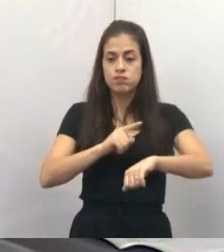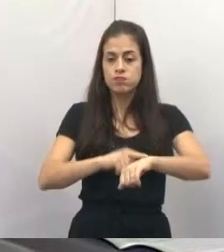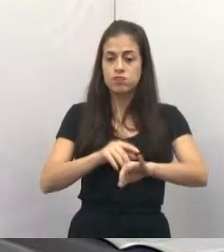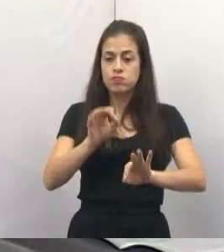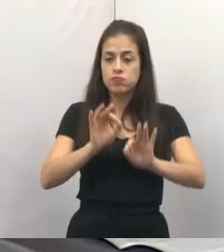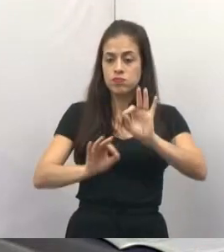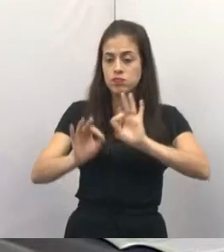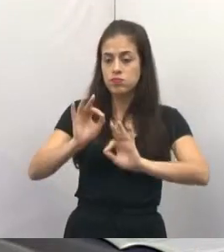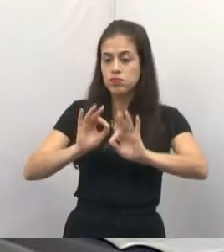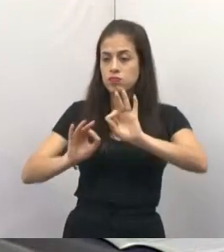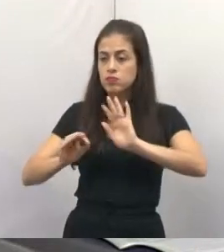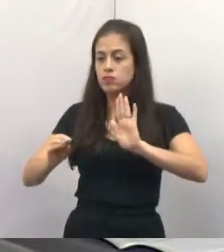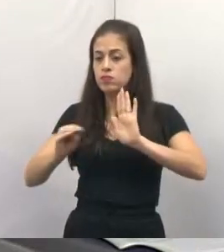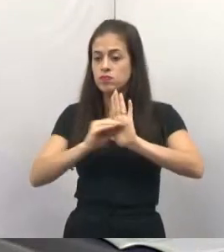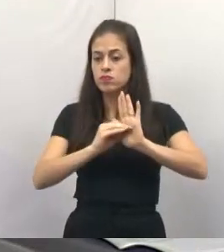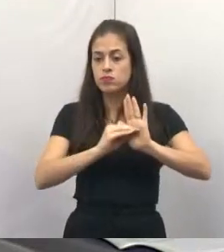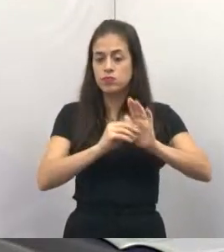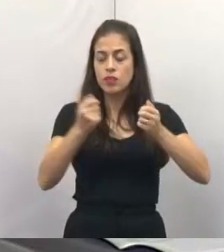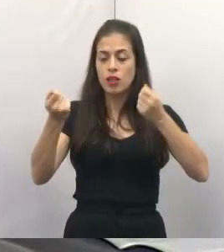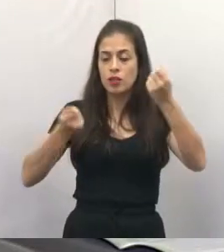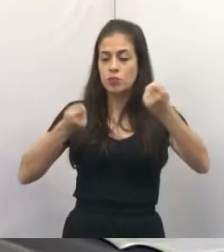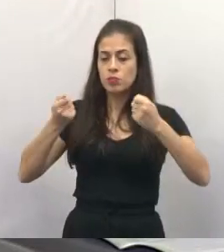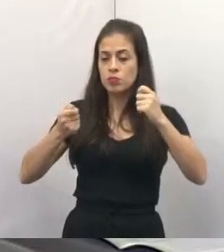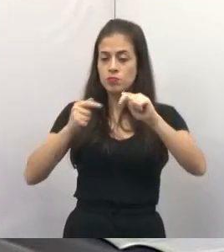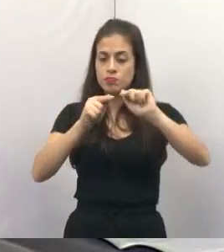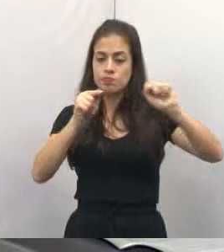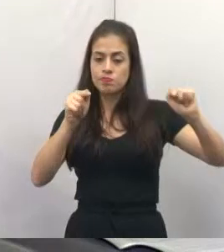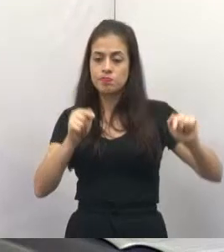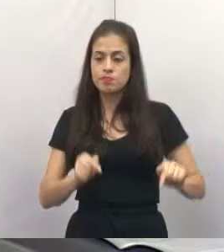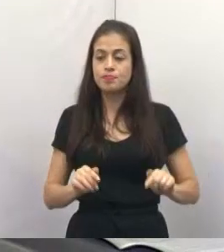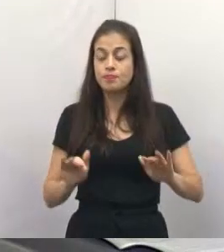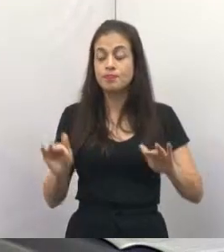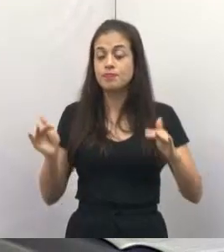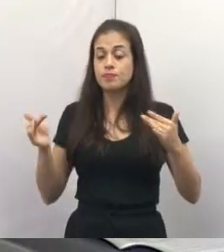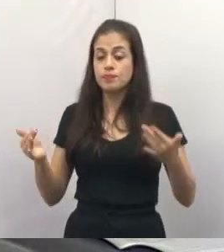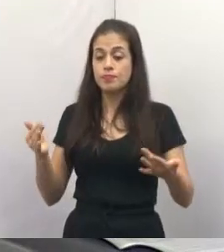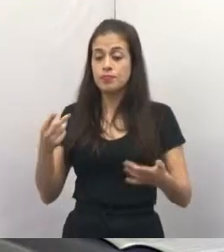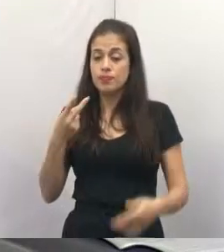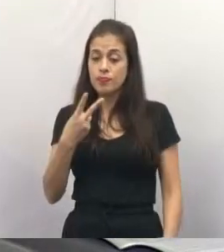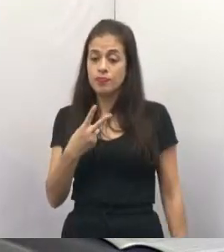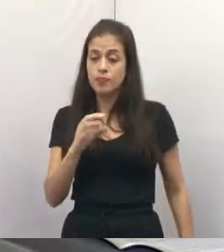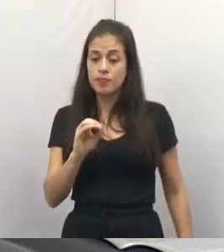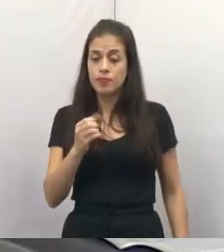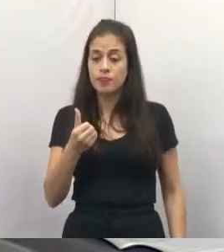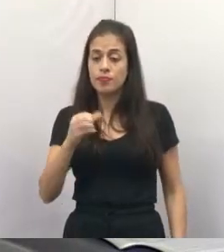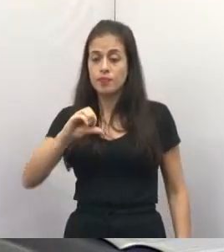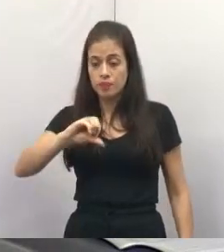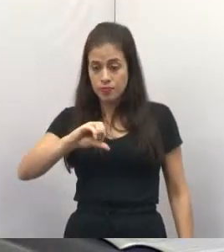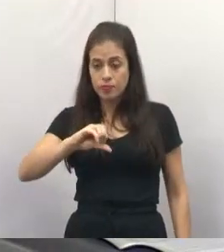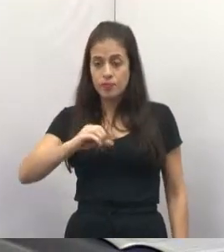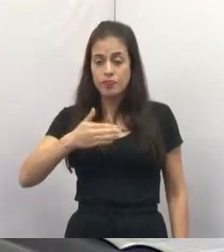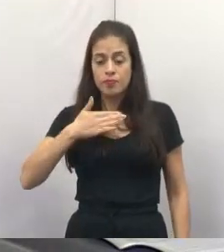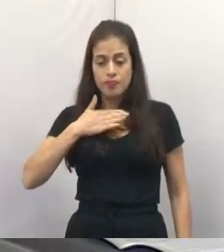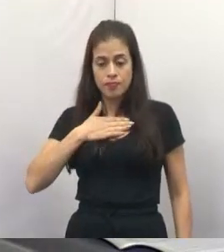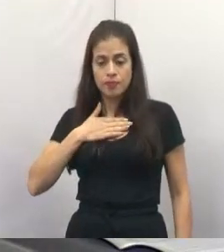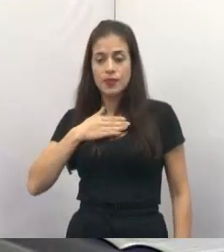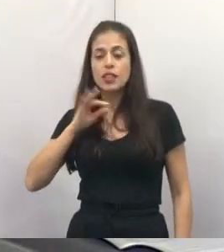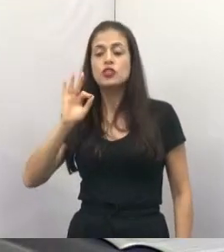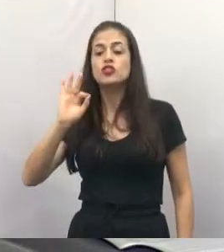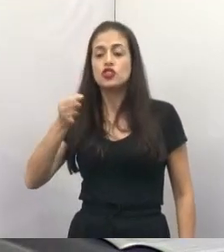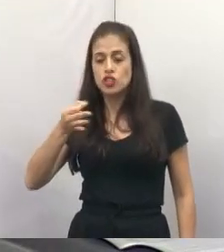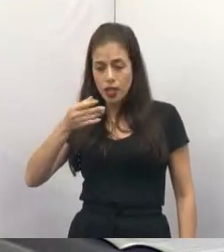pela administração pública. Então, em 2019, da minha parte, já houve essa